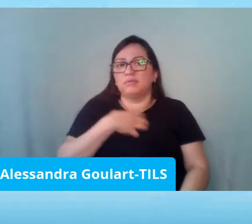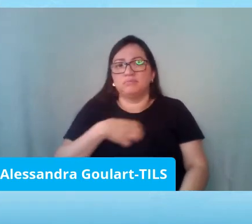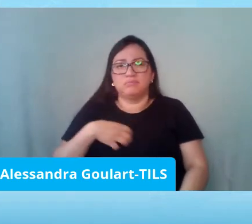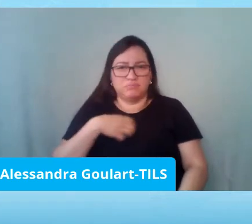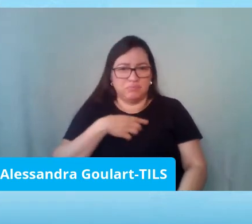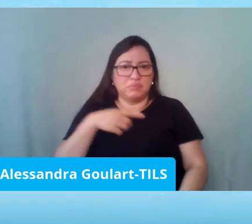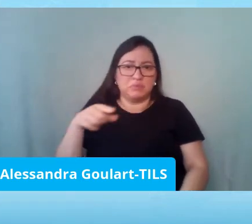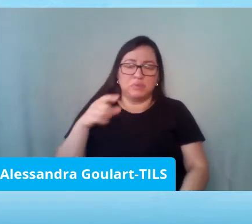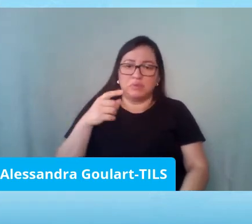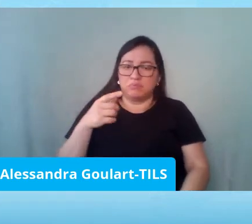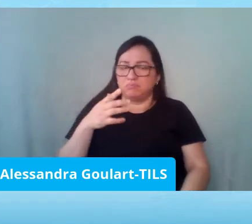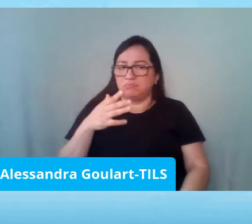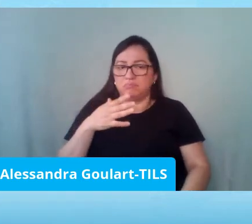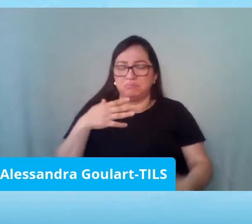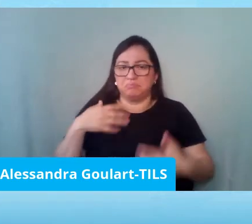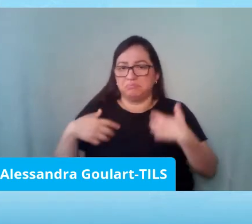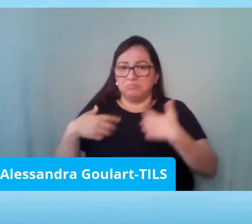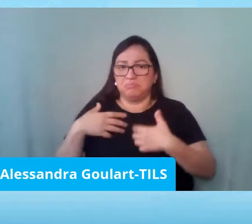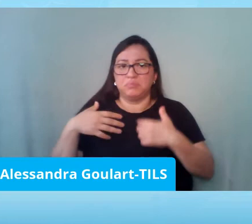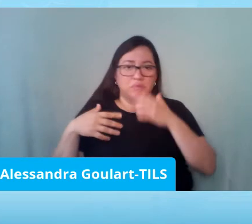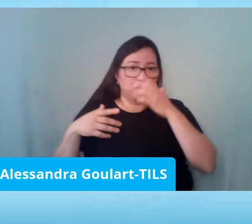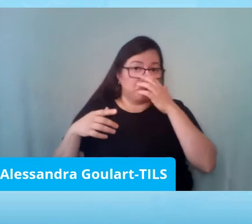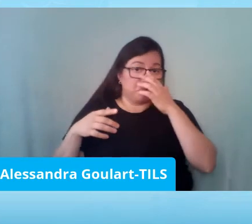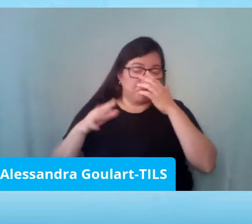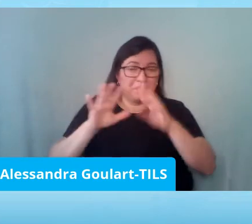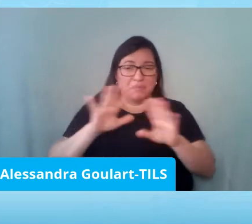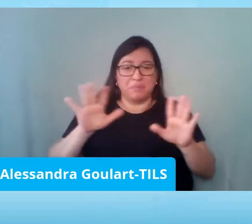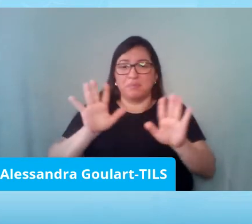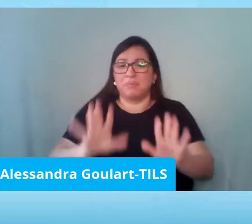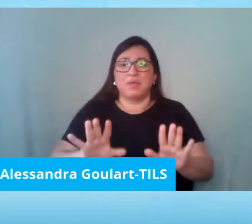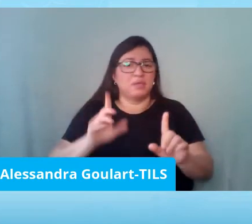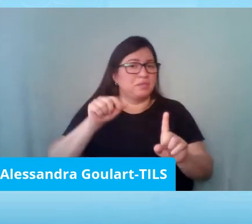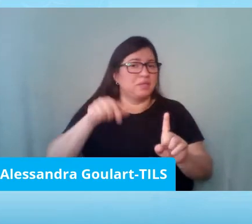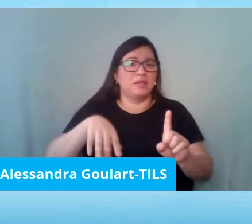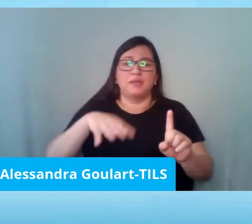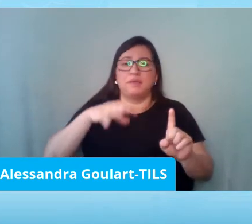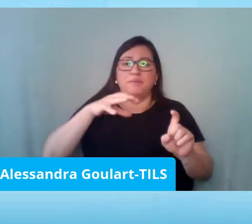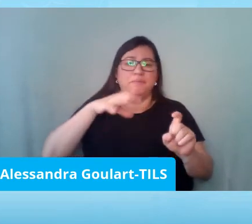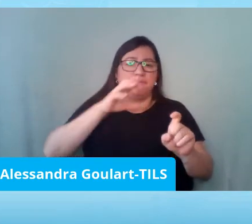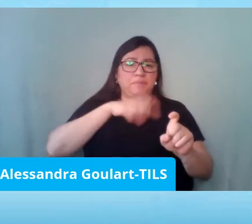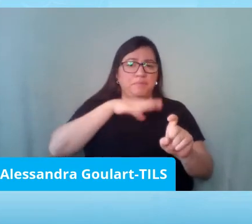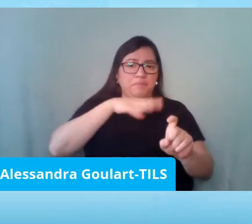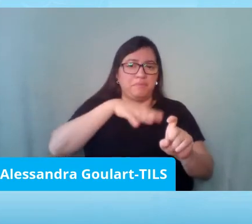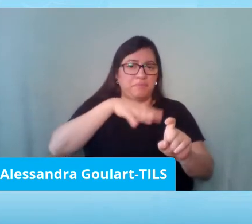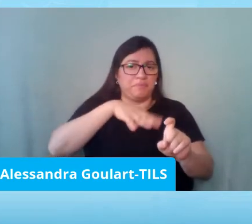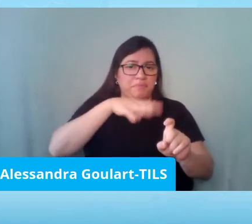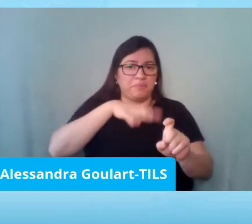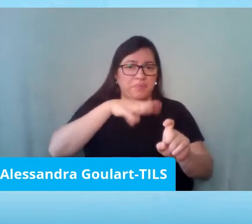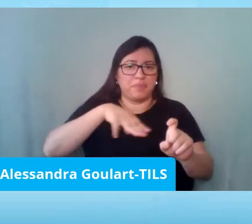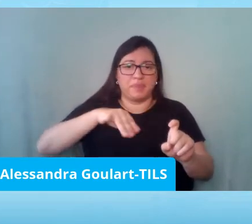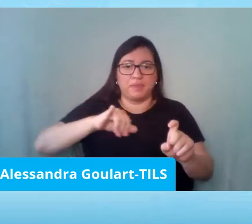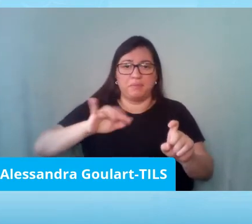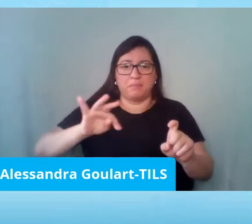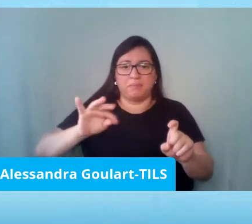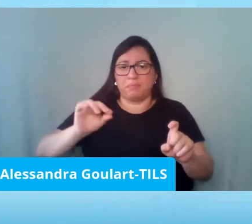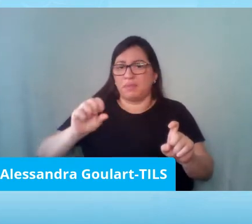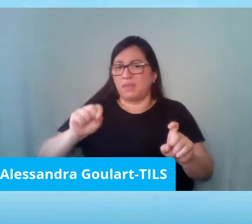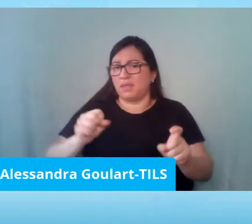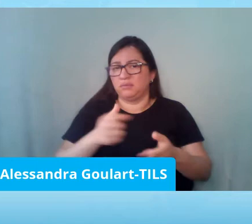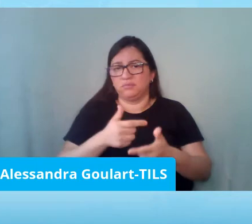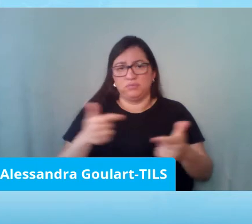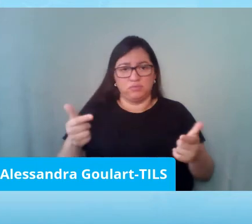reação. E a gente sabe que são mitos que se construíram ao longo dos anos, né? E que a gente precisa quebrar. Então, a sífilis é uma